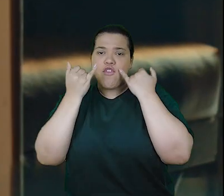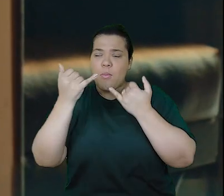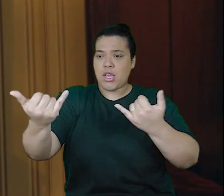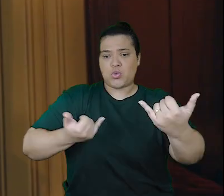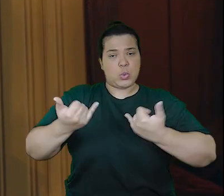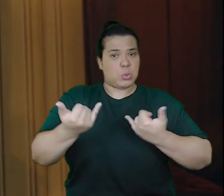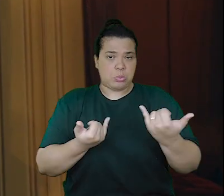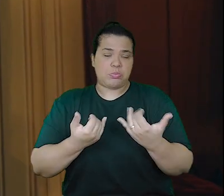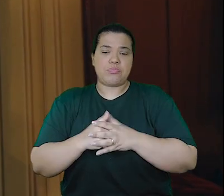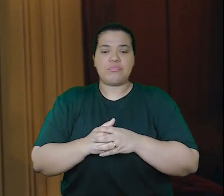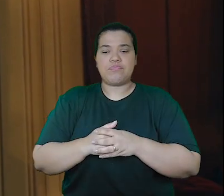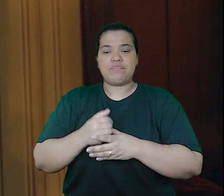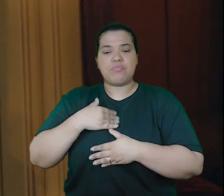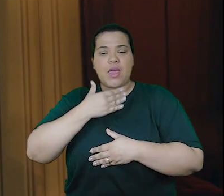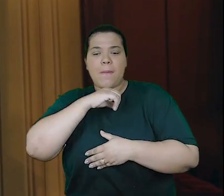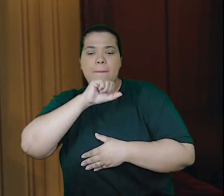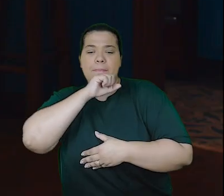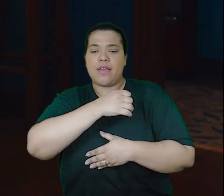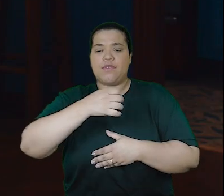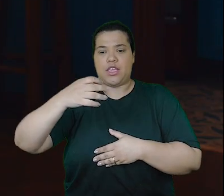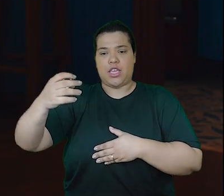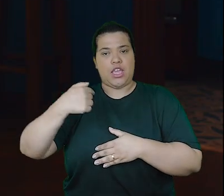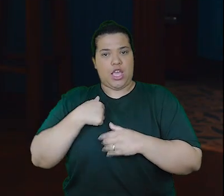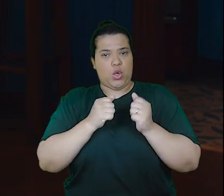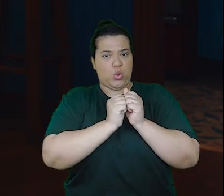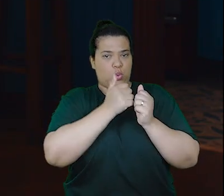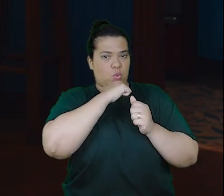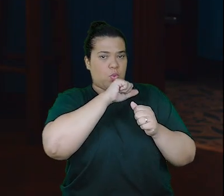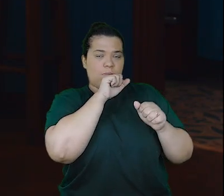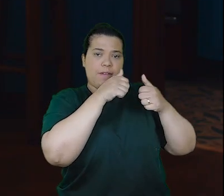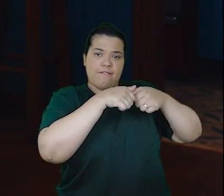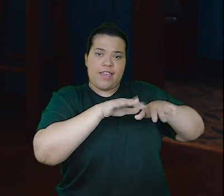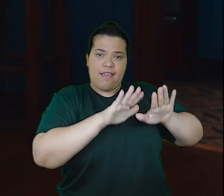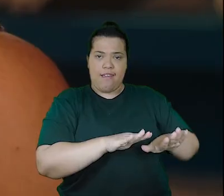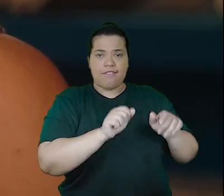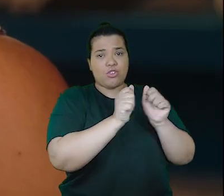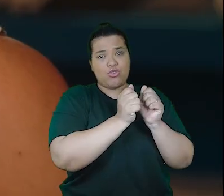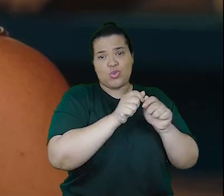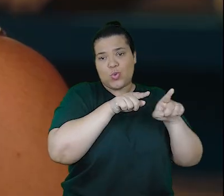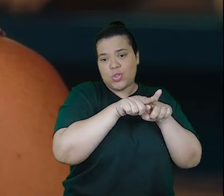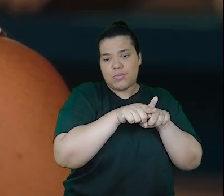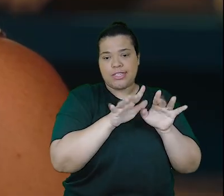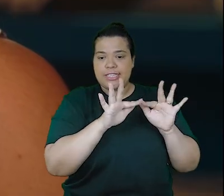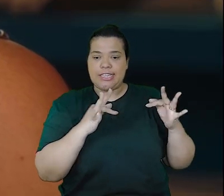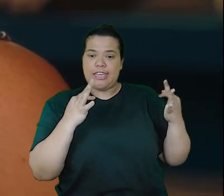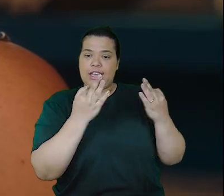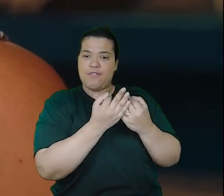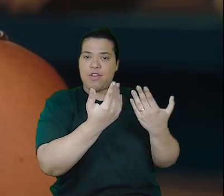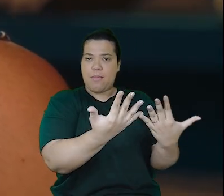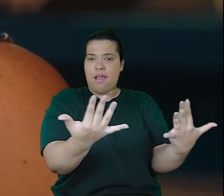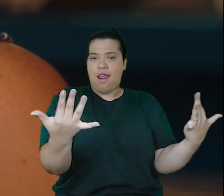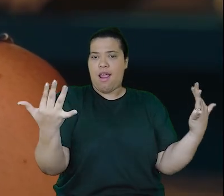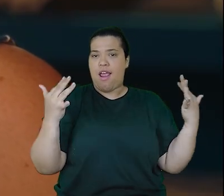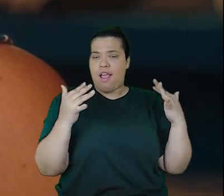de lá. Meu pai viajava, ficávamos eu e minha mãe e os irmãos. E a grande família que nos